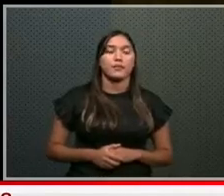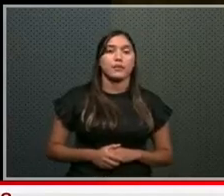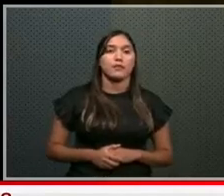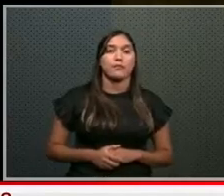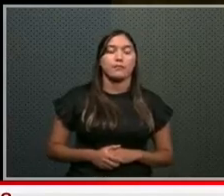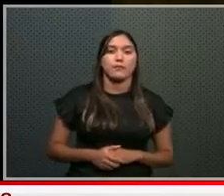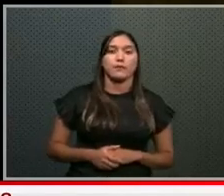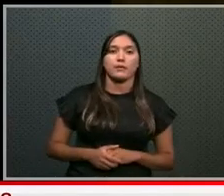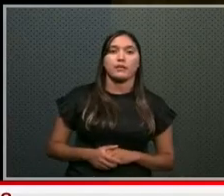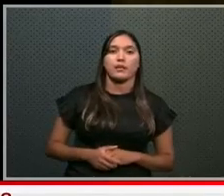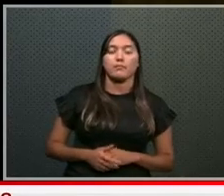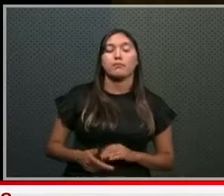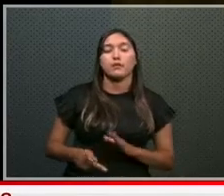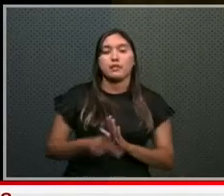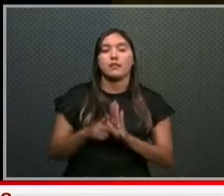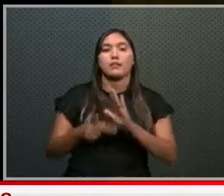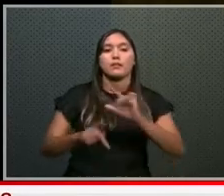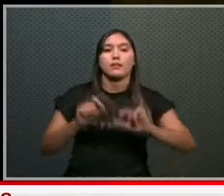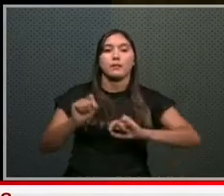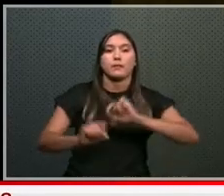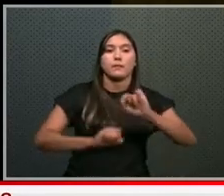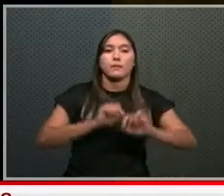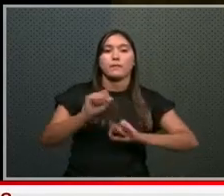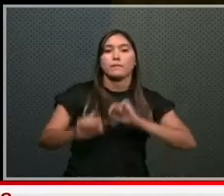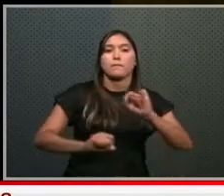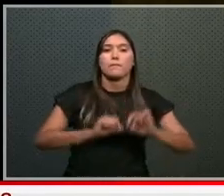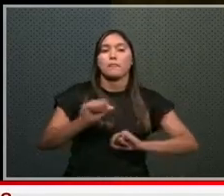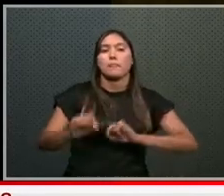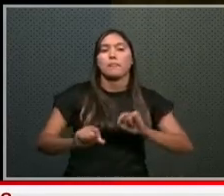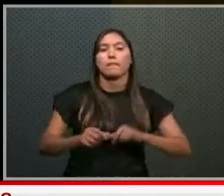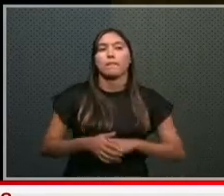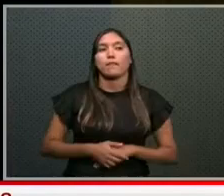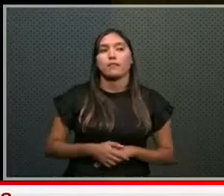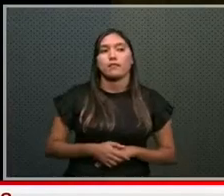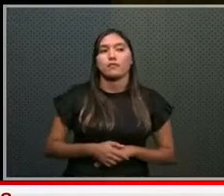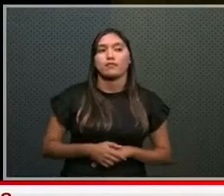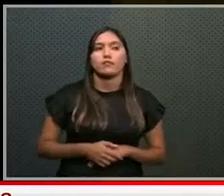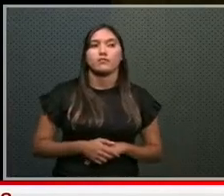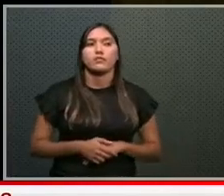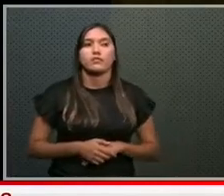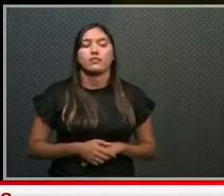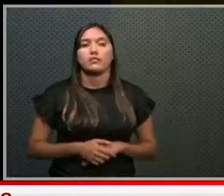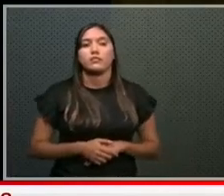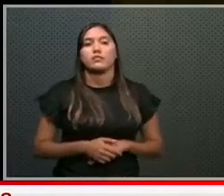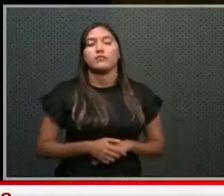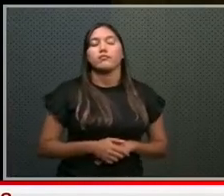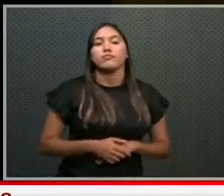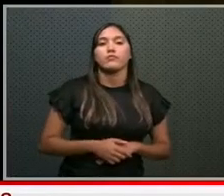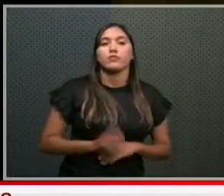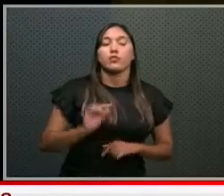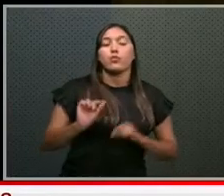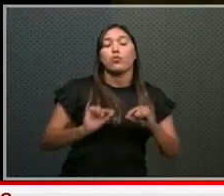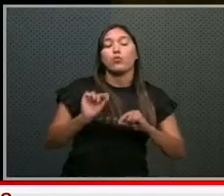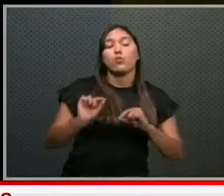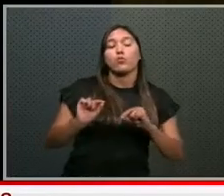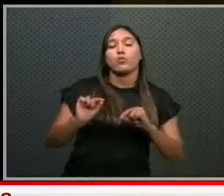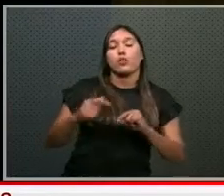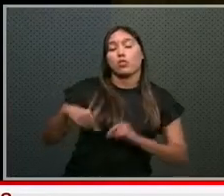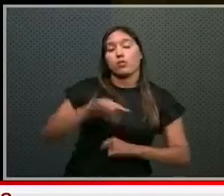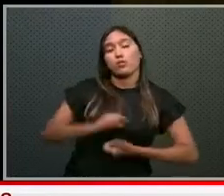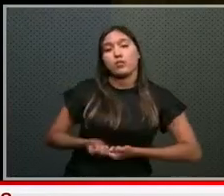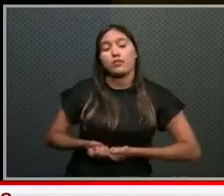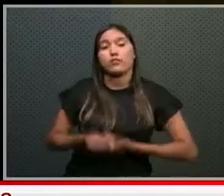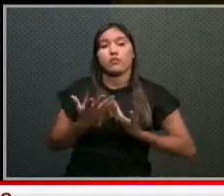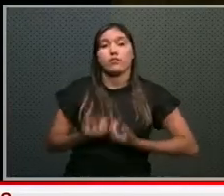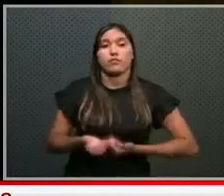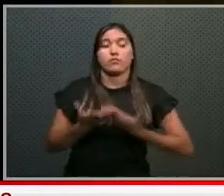Vivendo uma vida melhor vivendo com a barriga cheia da nossa produção mas tem